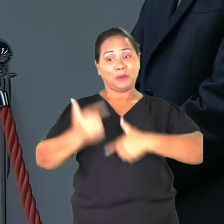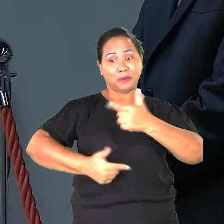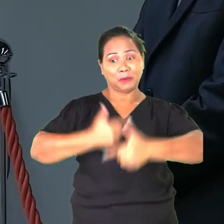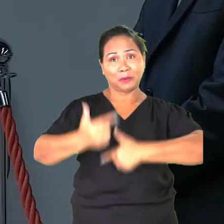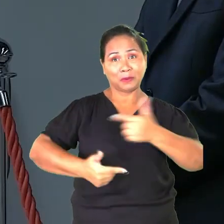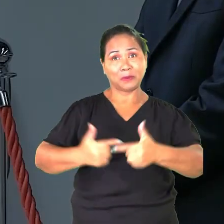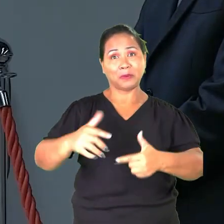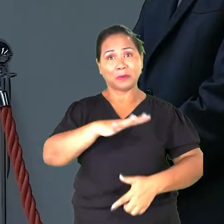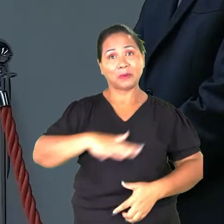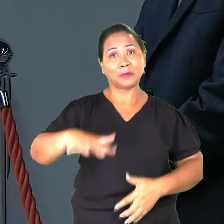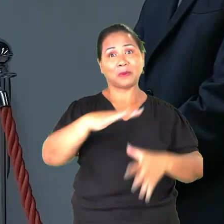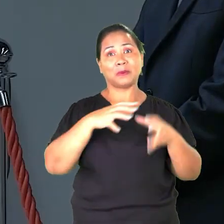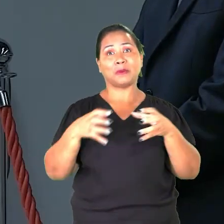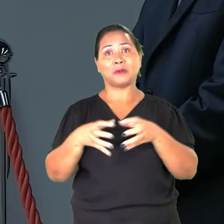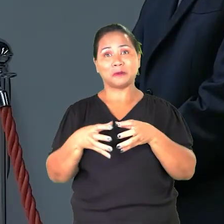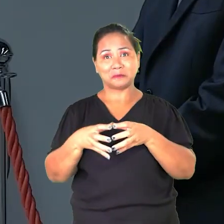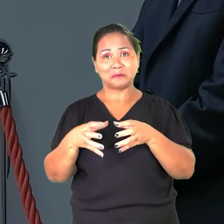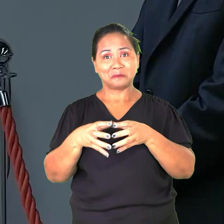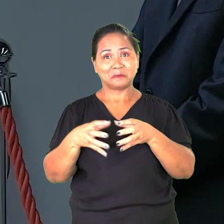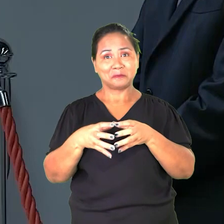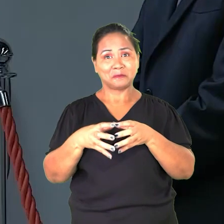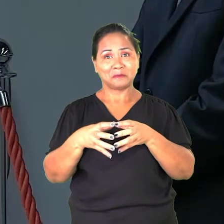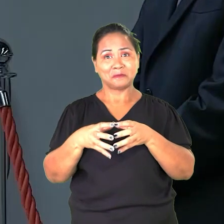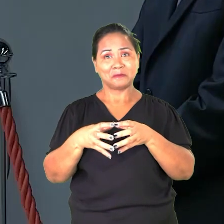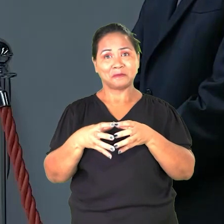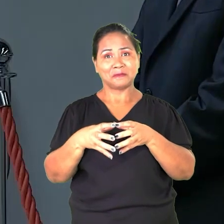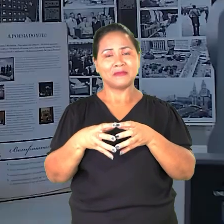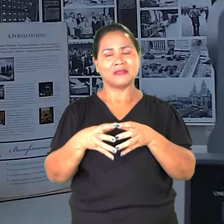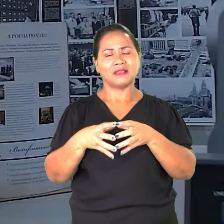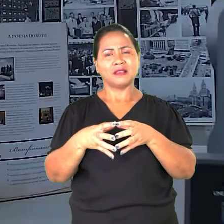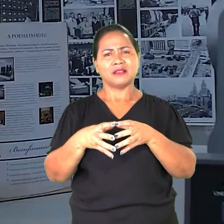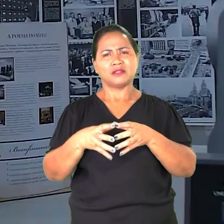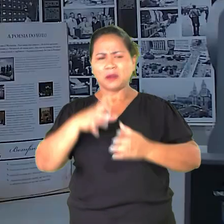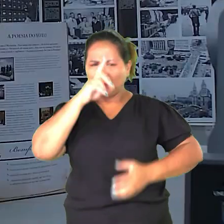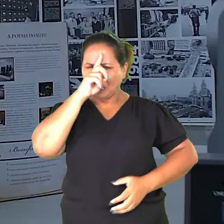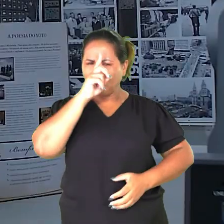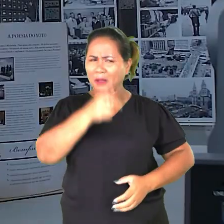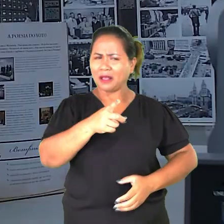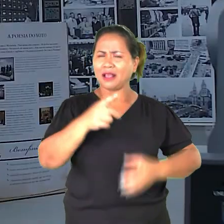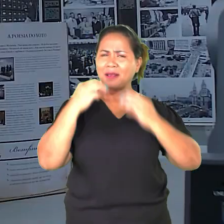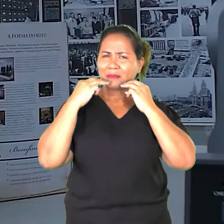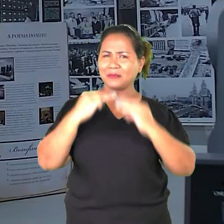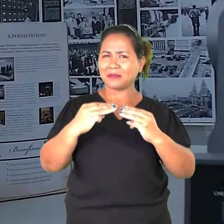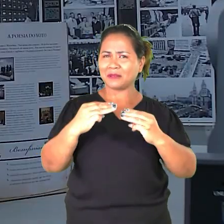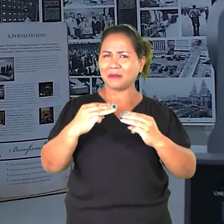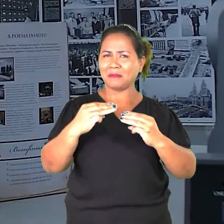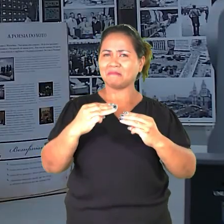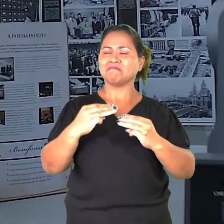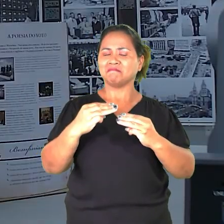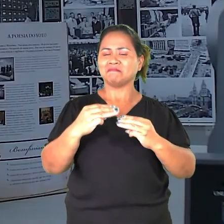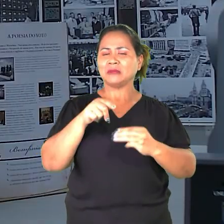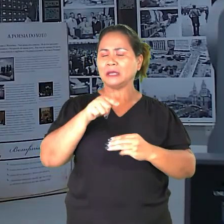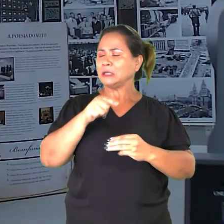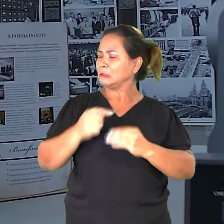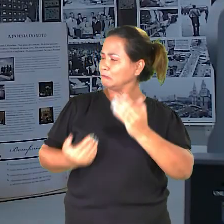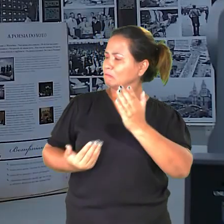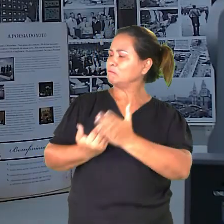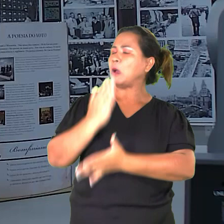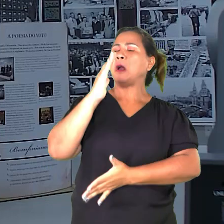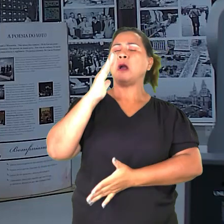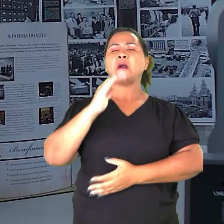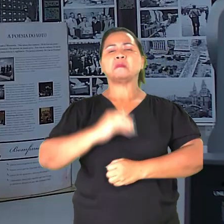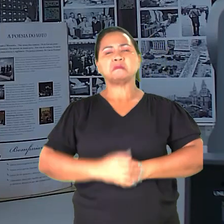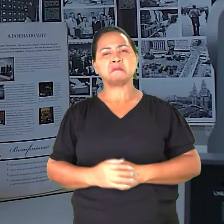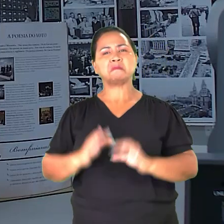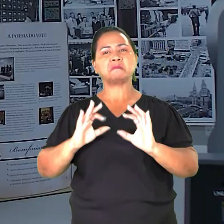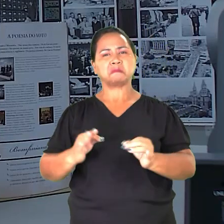tribunal se colocam diante de uma missão que o senhor autoriza ou que o senhor aprova. E aqui